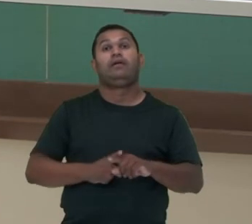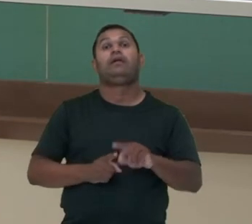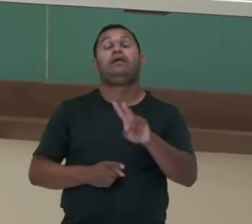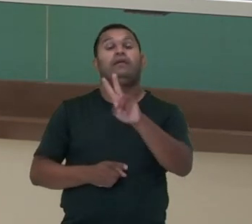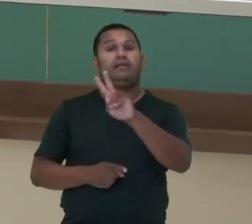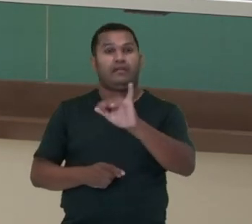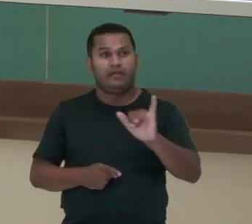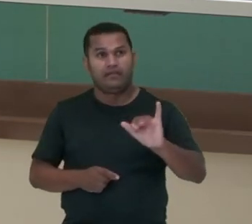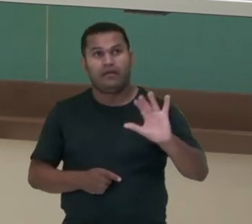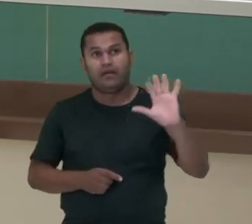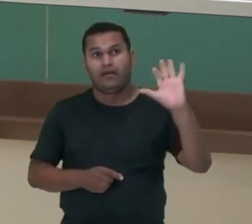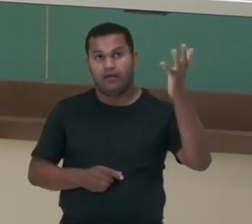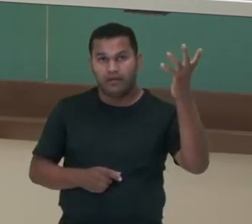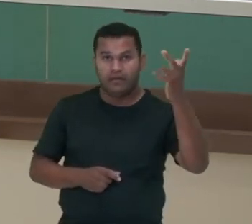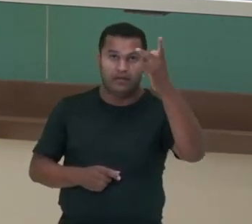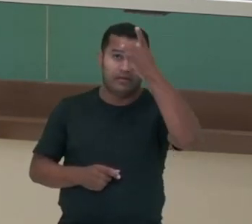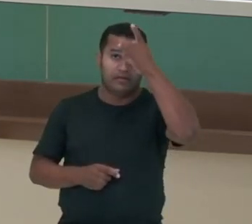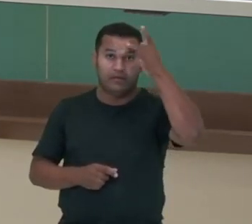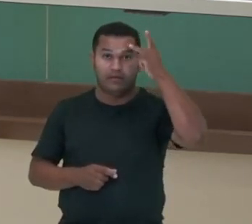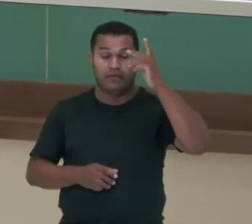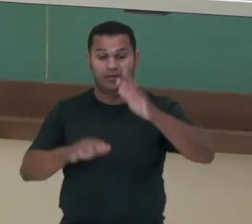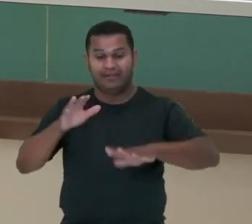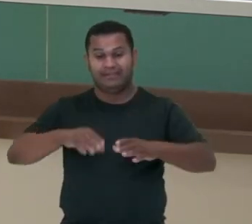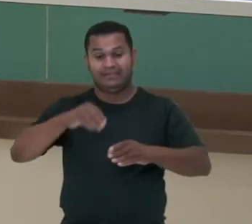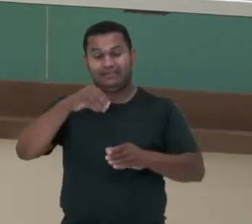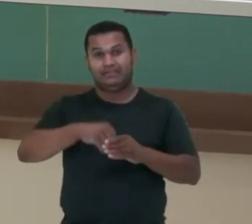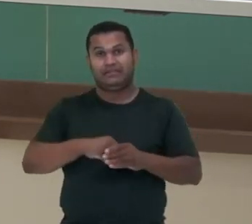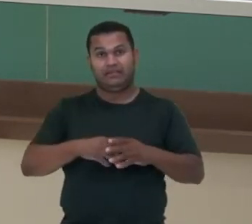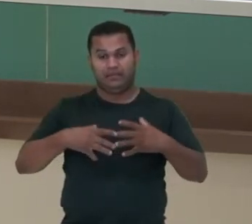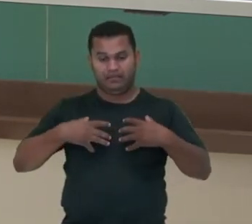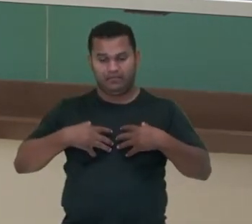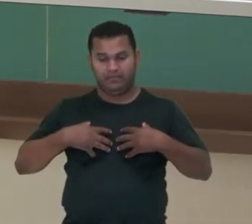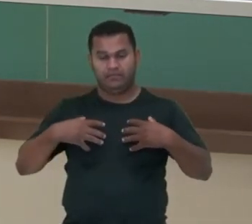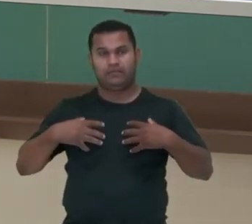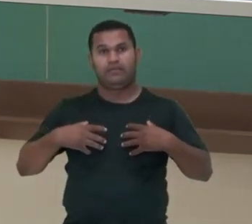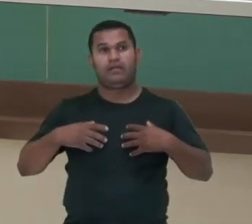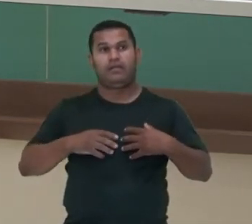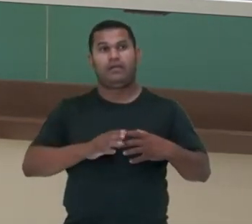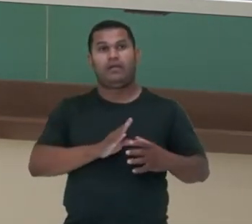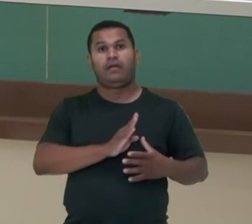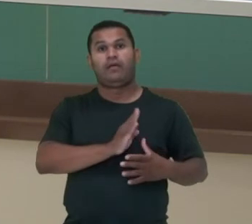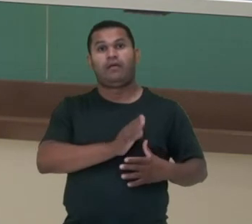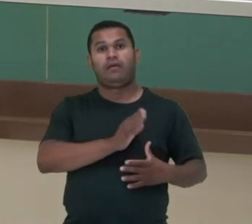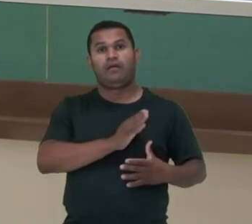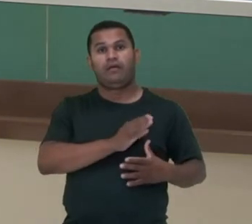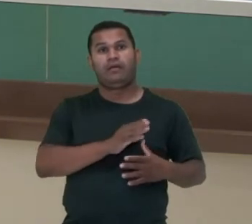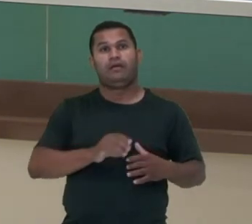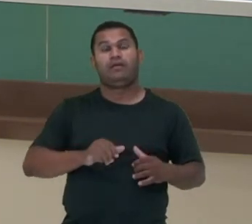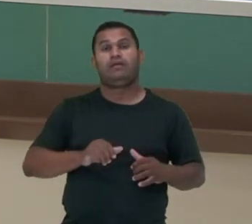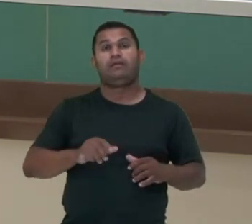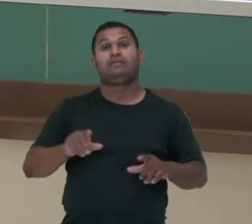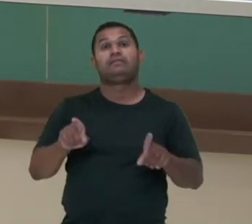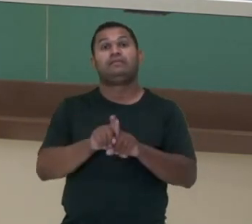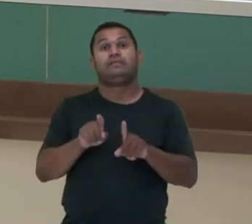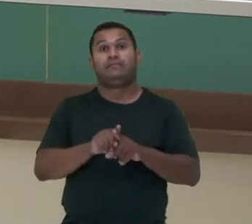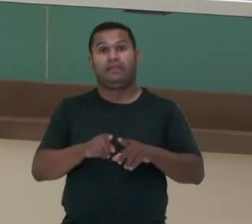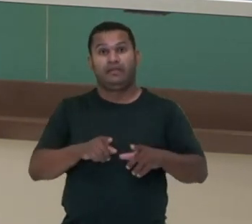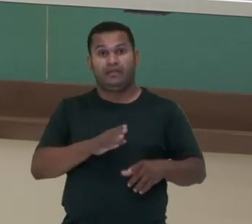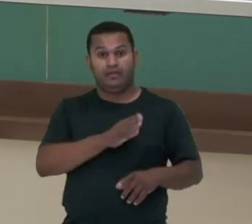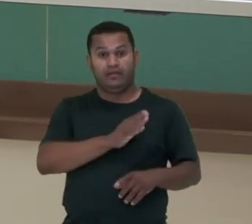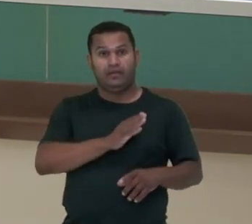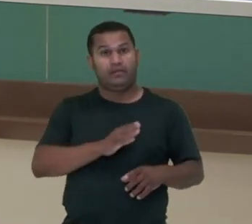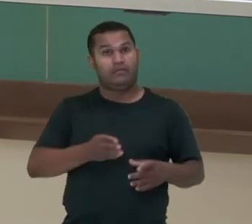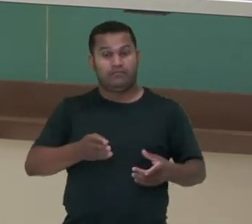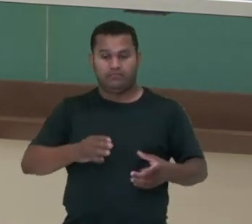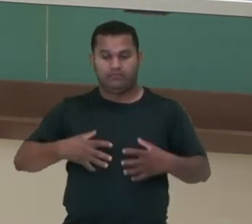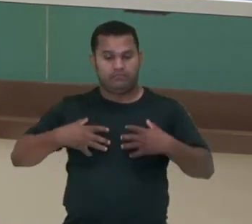talvez, de tomar um órgão inteiro, realizar metástases, espalhar pelo corpo, né? E justamente nesses fatores